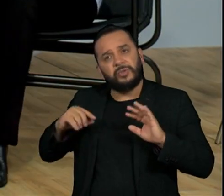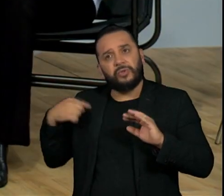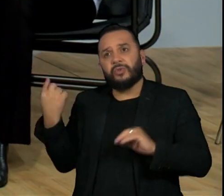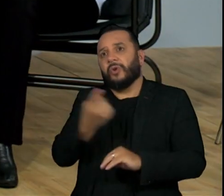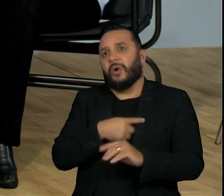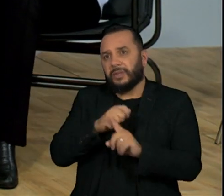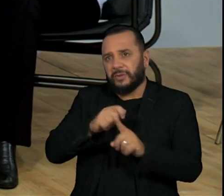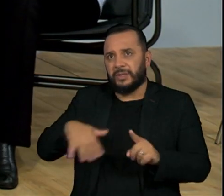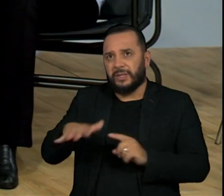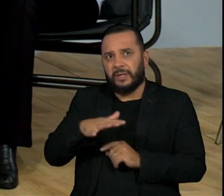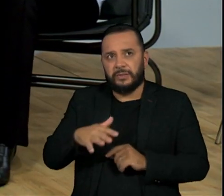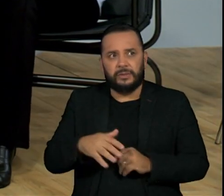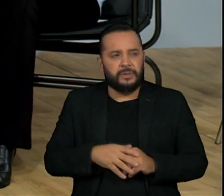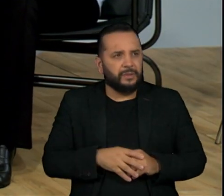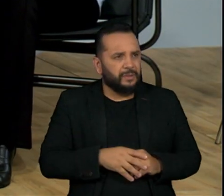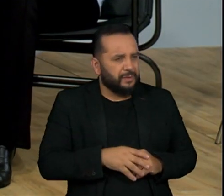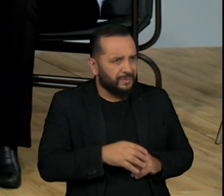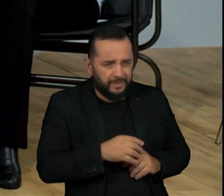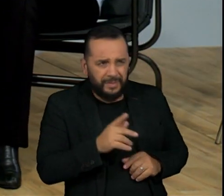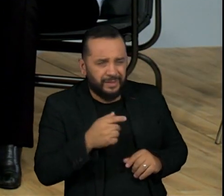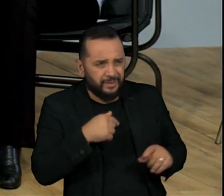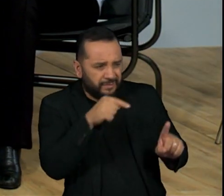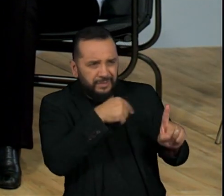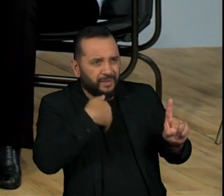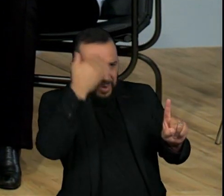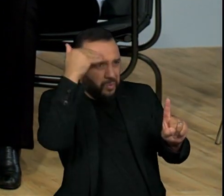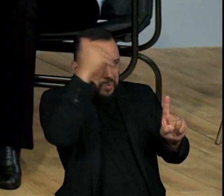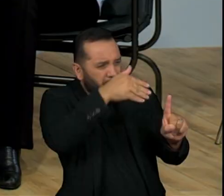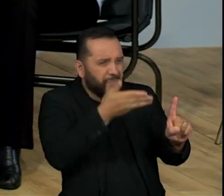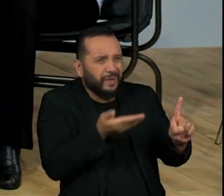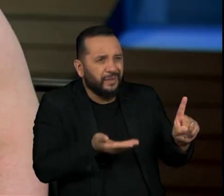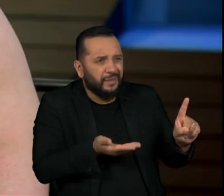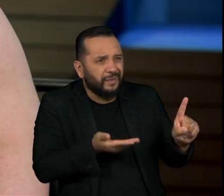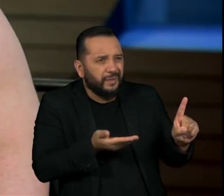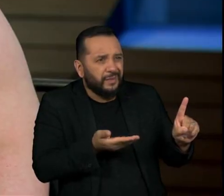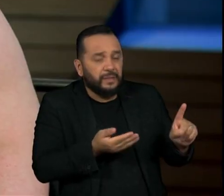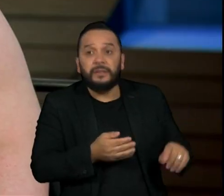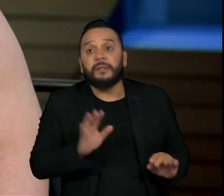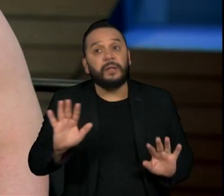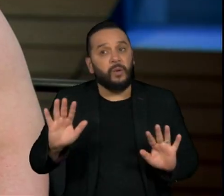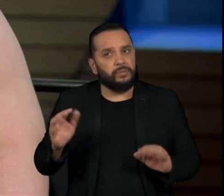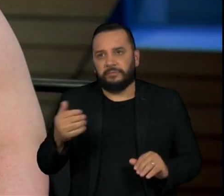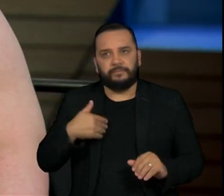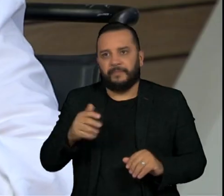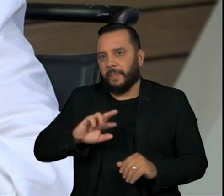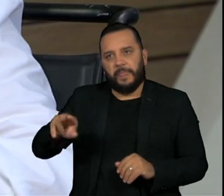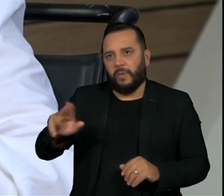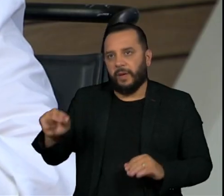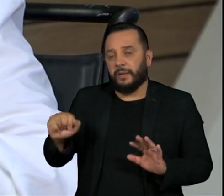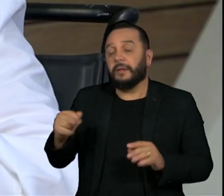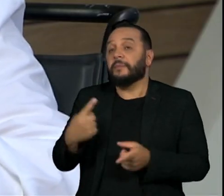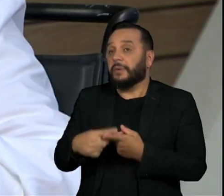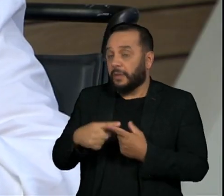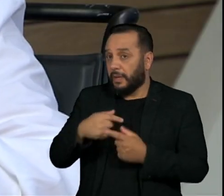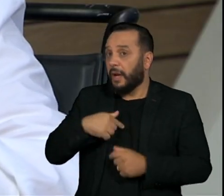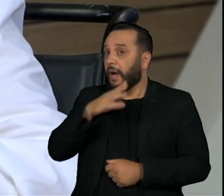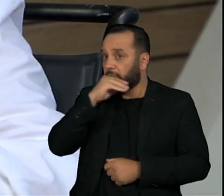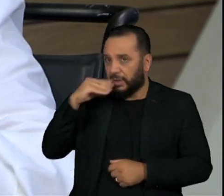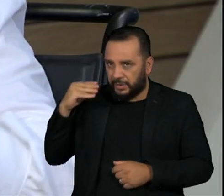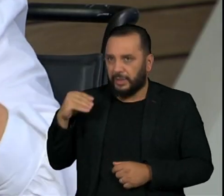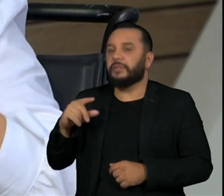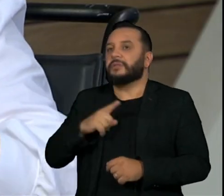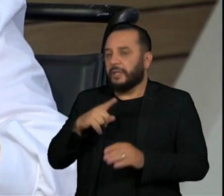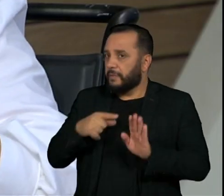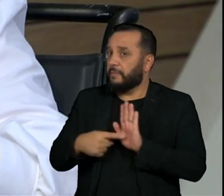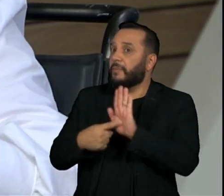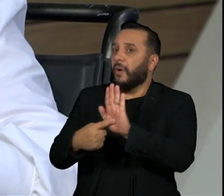amor de Deus. Não é. Porque a culpa, ela não traz uma transformação. A responsabilização, sim. O adolescente, ele vai demonstrando sinais, sim.